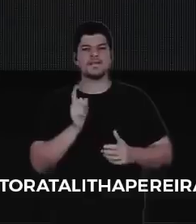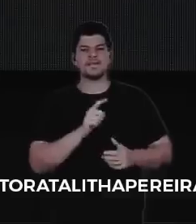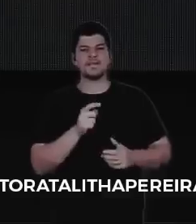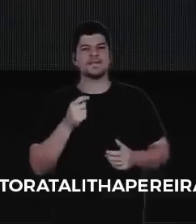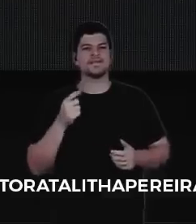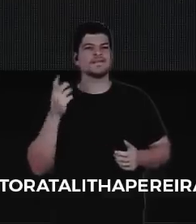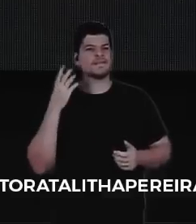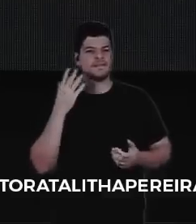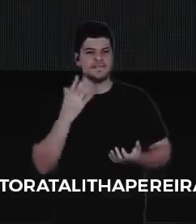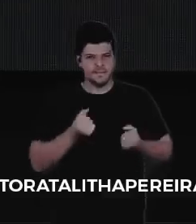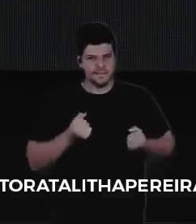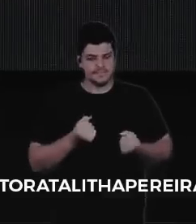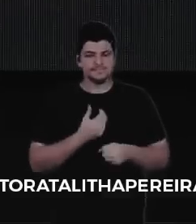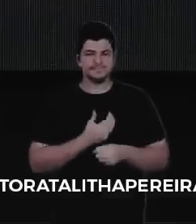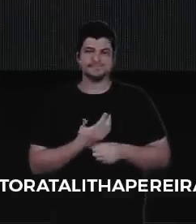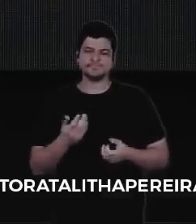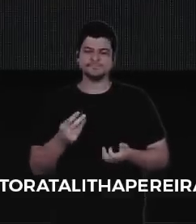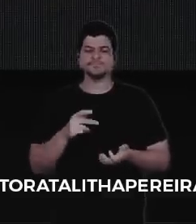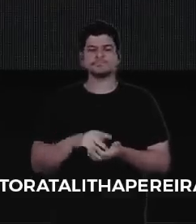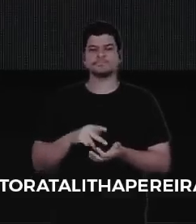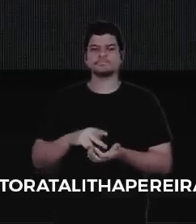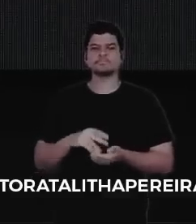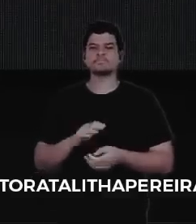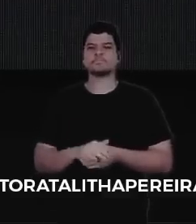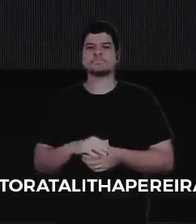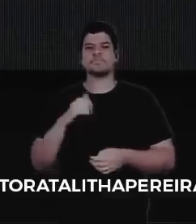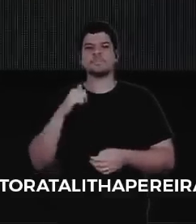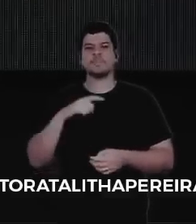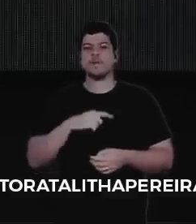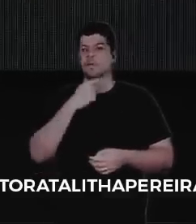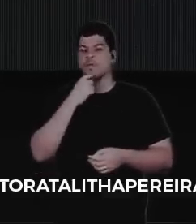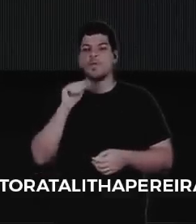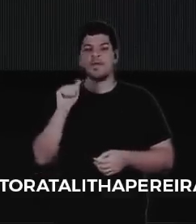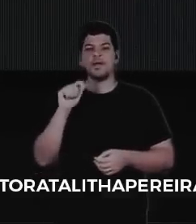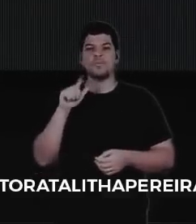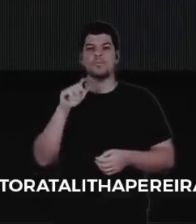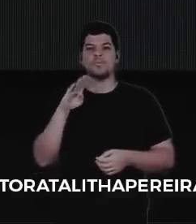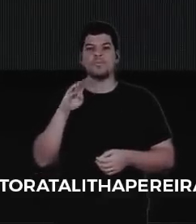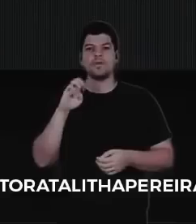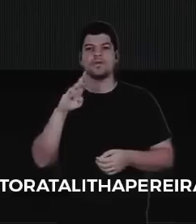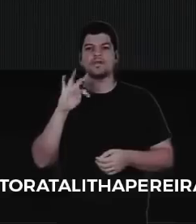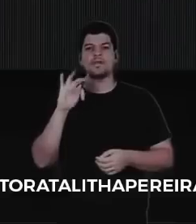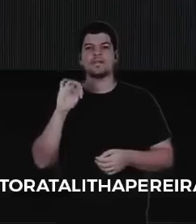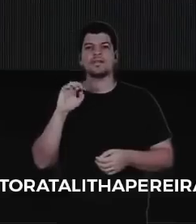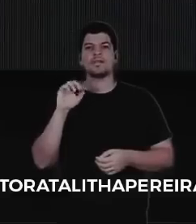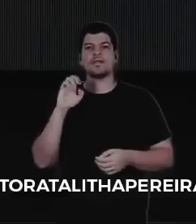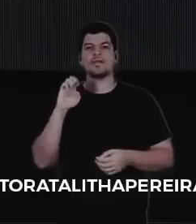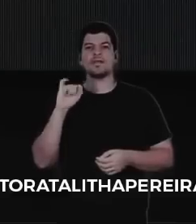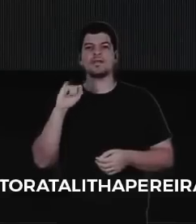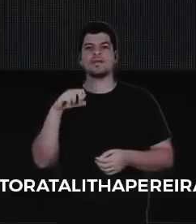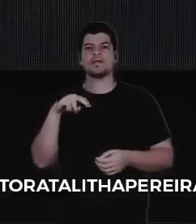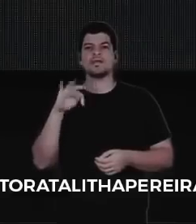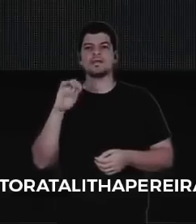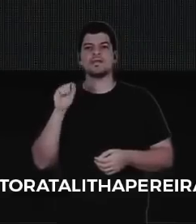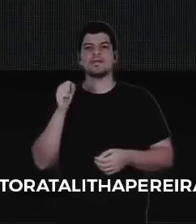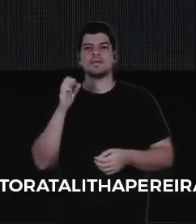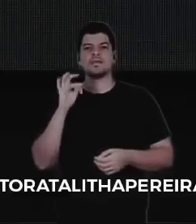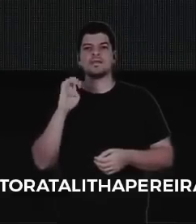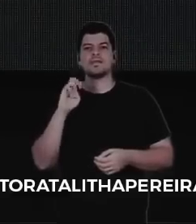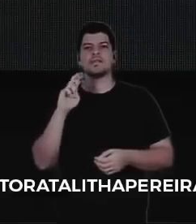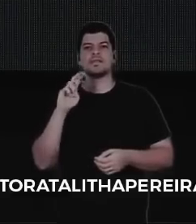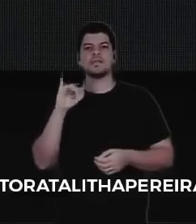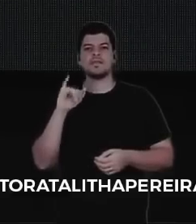verdade. Olha o que Albert Einstein falou: não é que eu seja muito inteligente, bichinho,